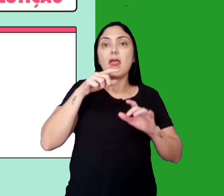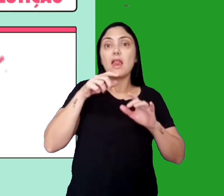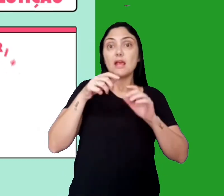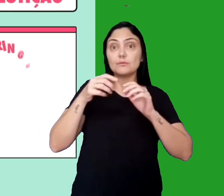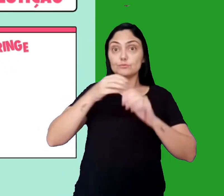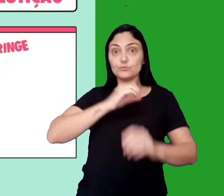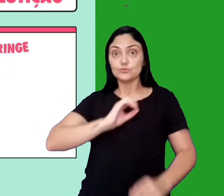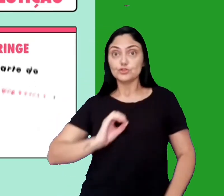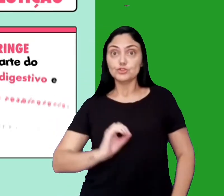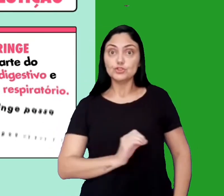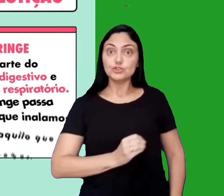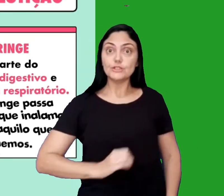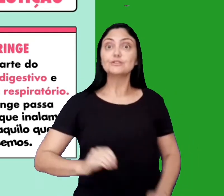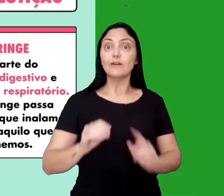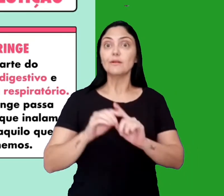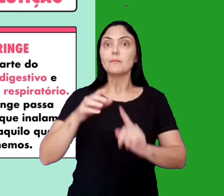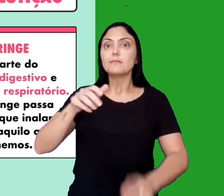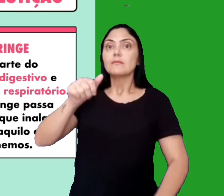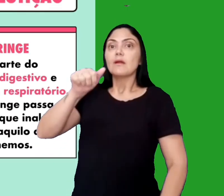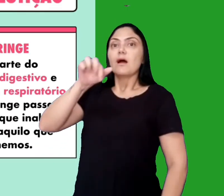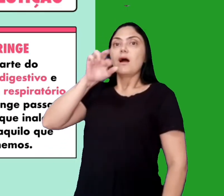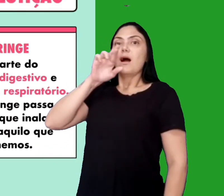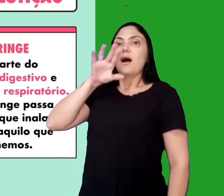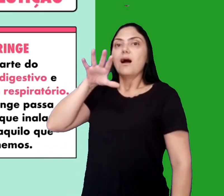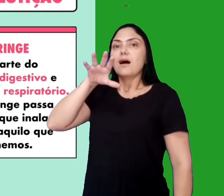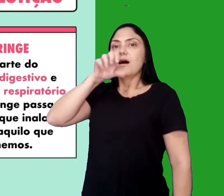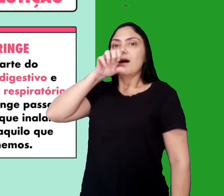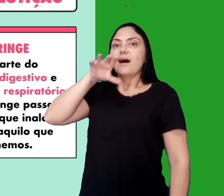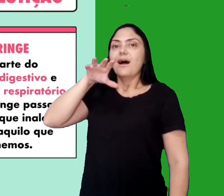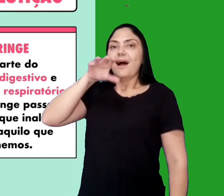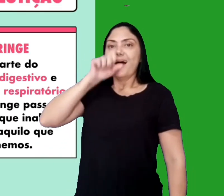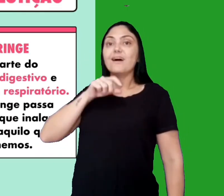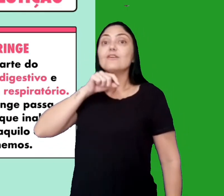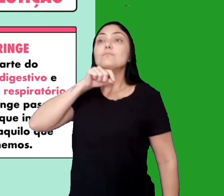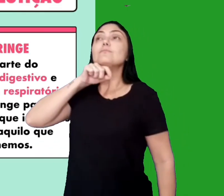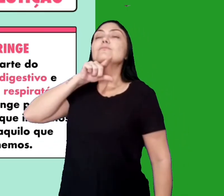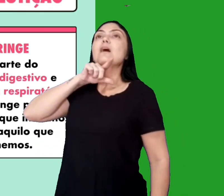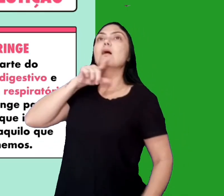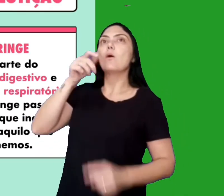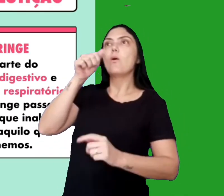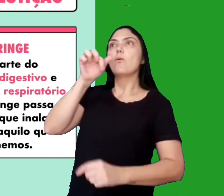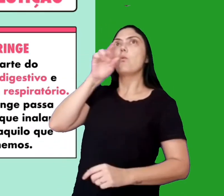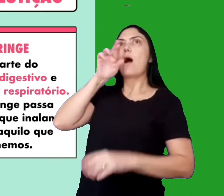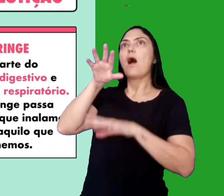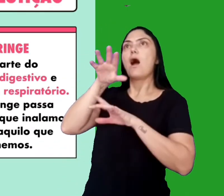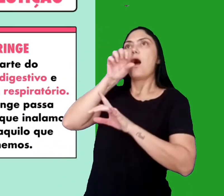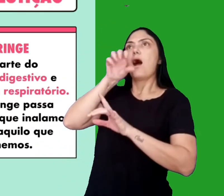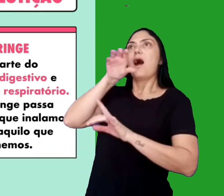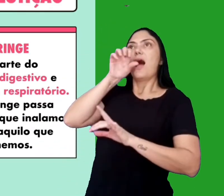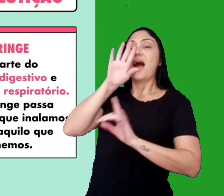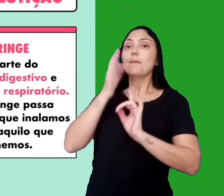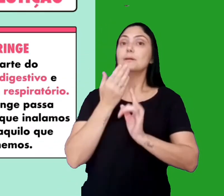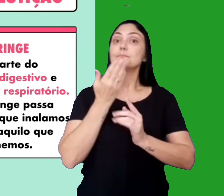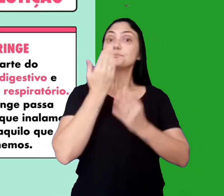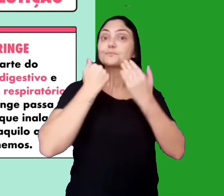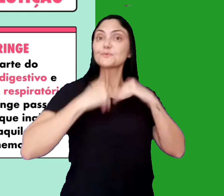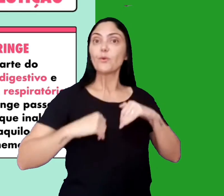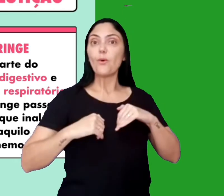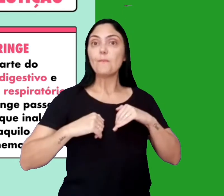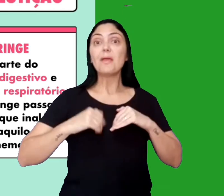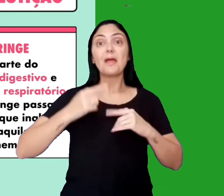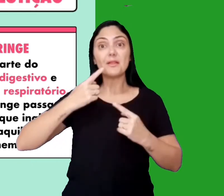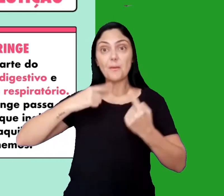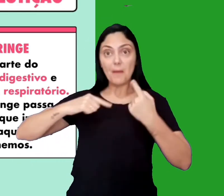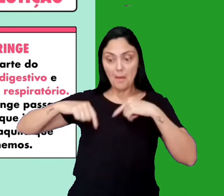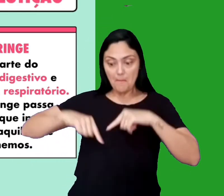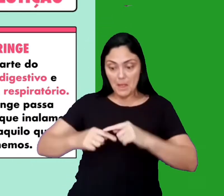apenas do sistema digestivo, mas também do sistema respiratório. Isso porque pela faringe passa tanto o ar que inalamos quanto aquilo que comemos. E adivinhe só,